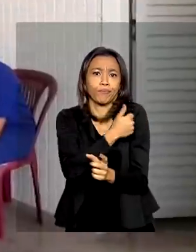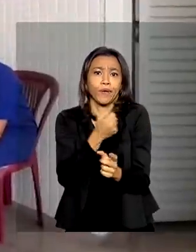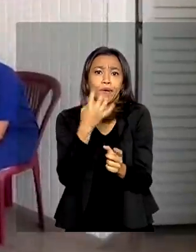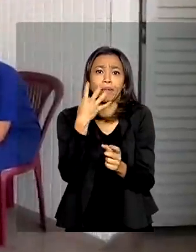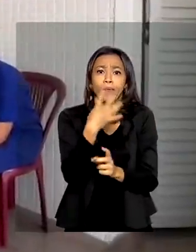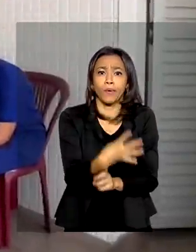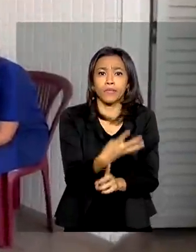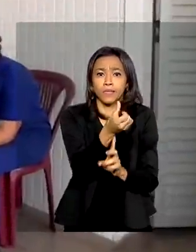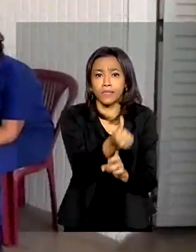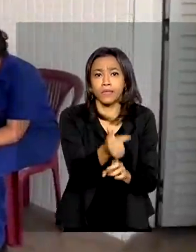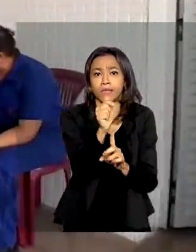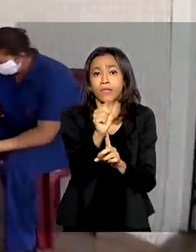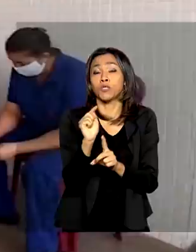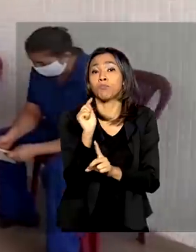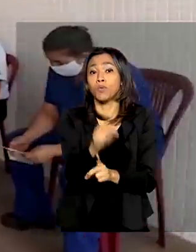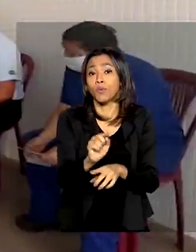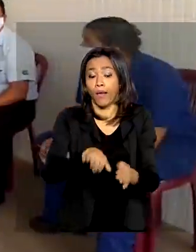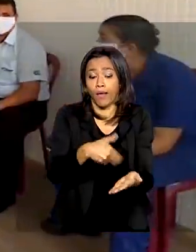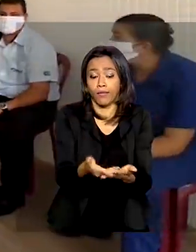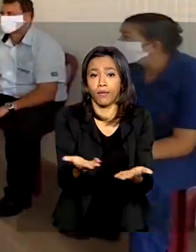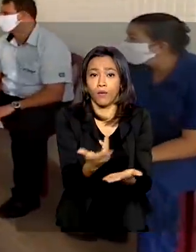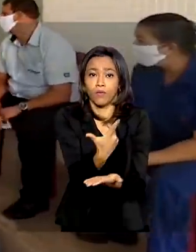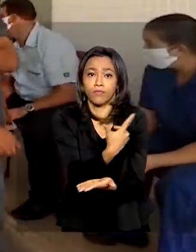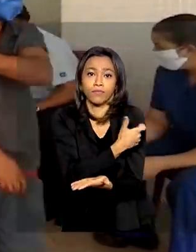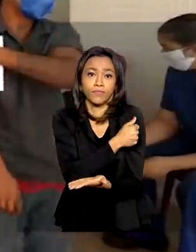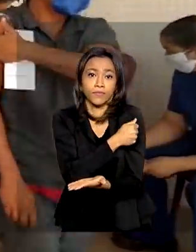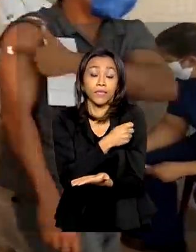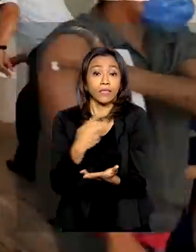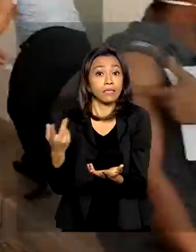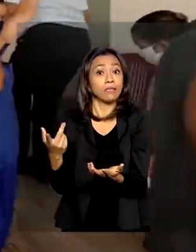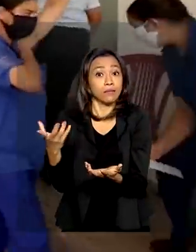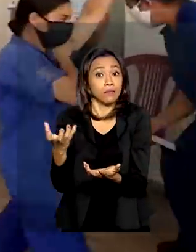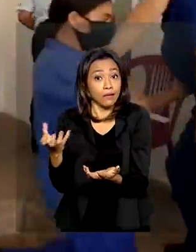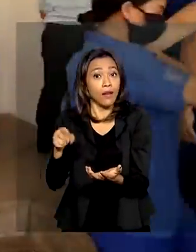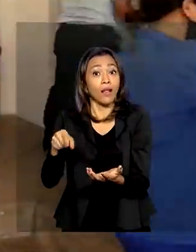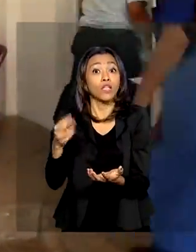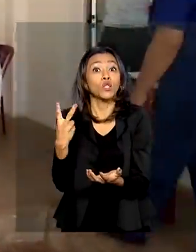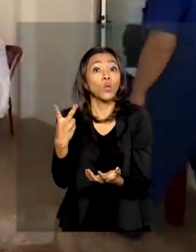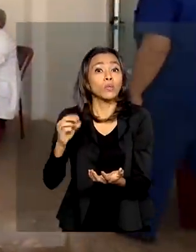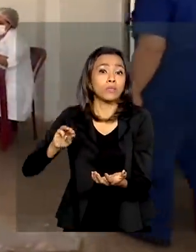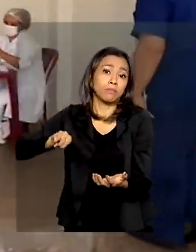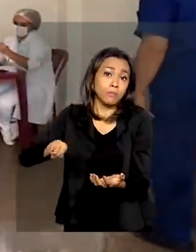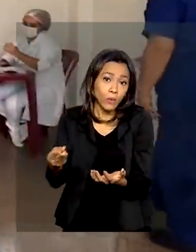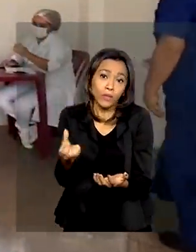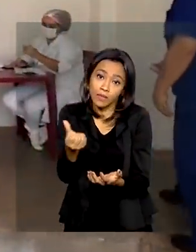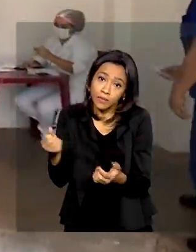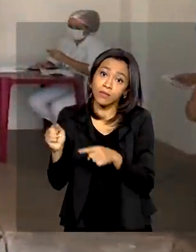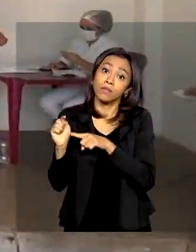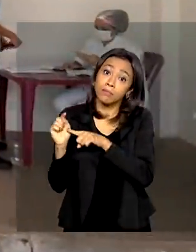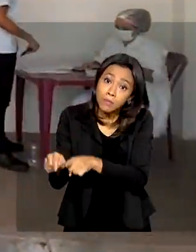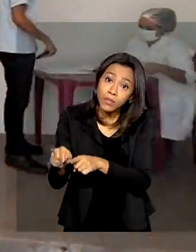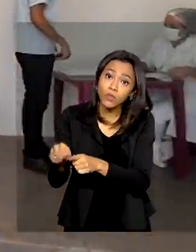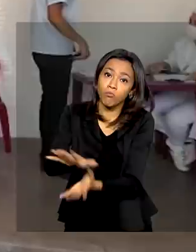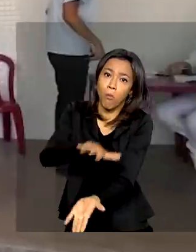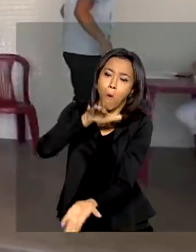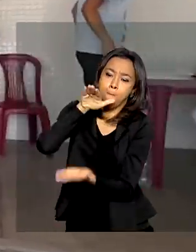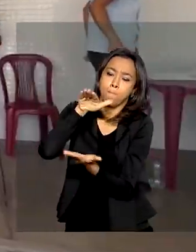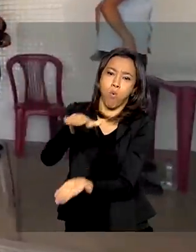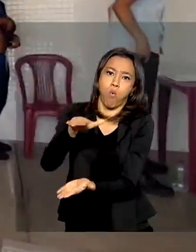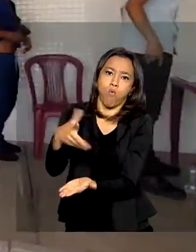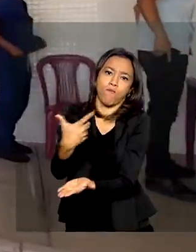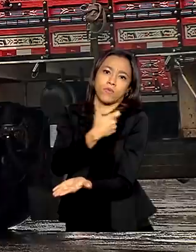467 mil doses aplicadas até agora de uma expectativa de 2600000 vacinas